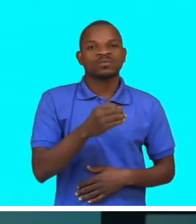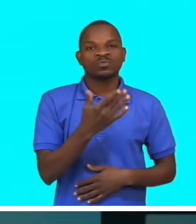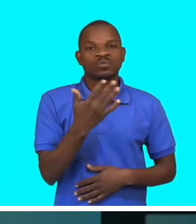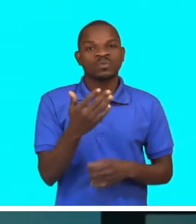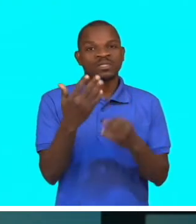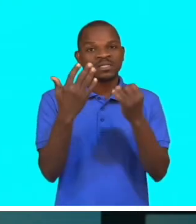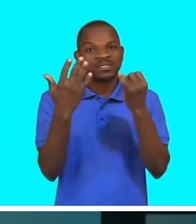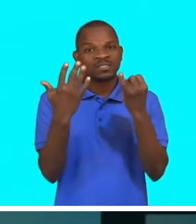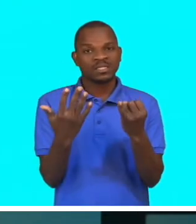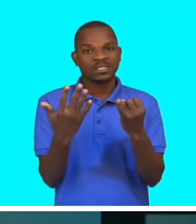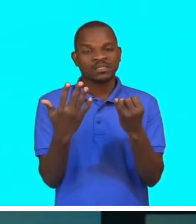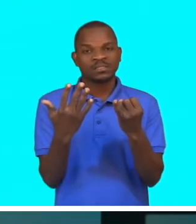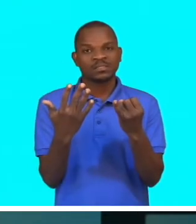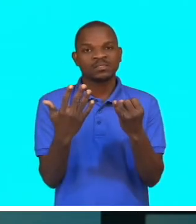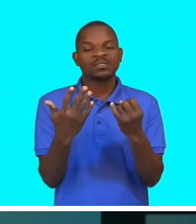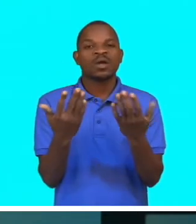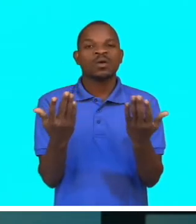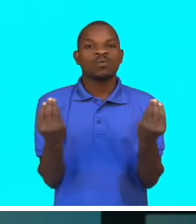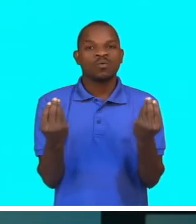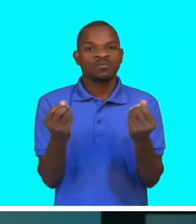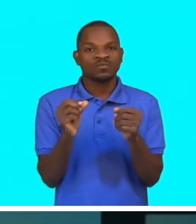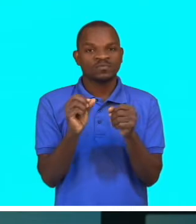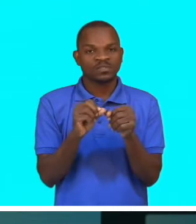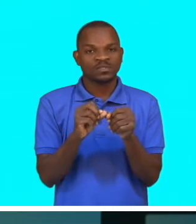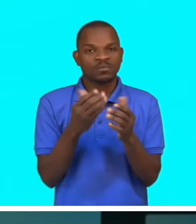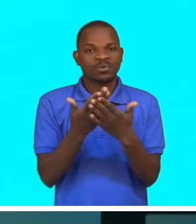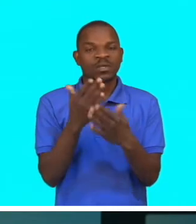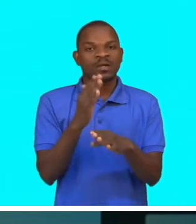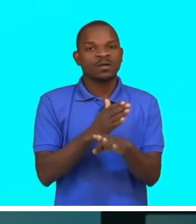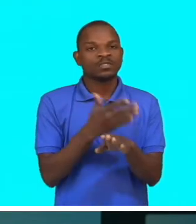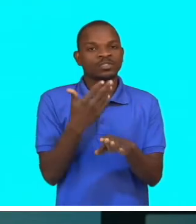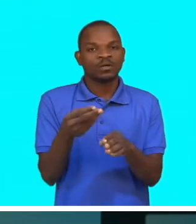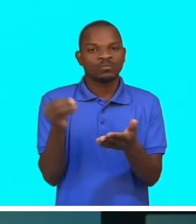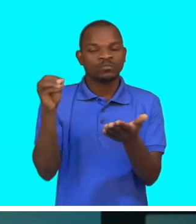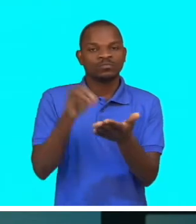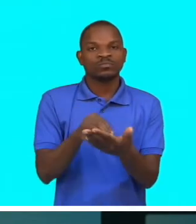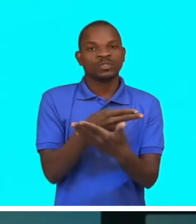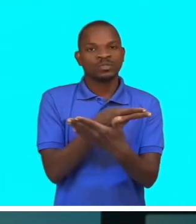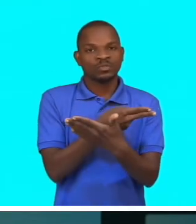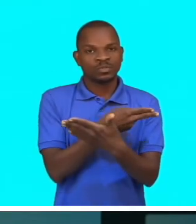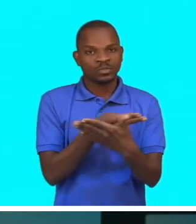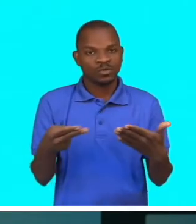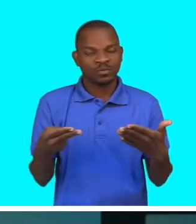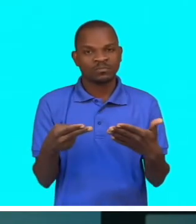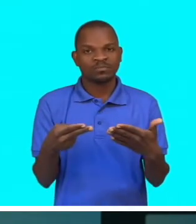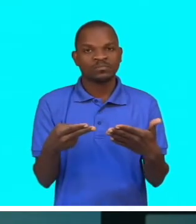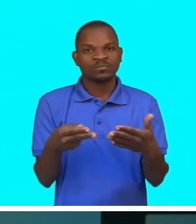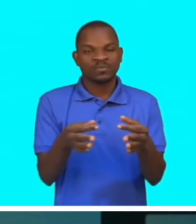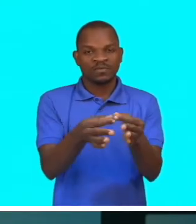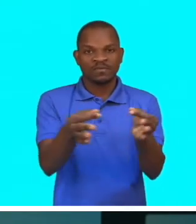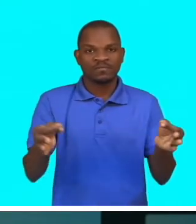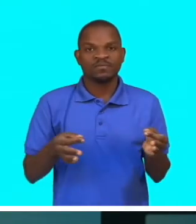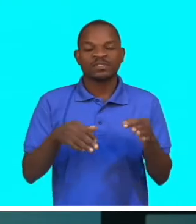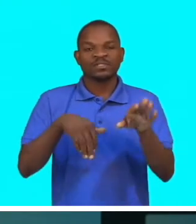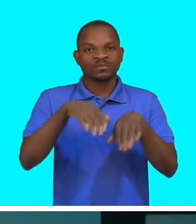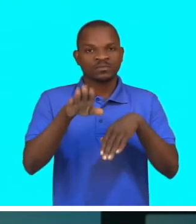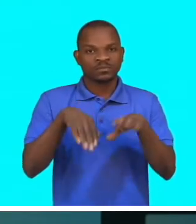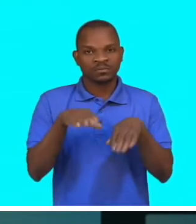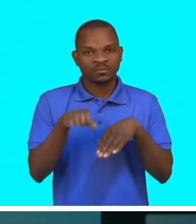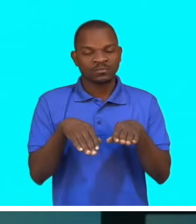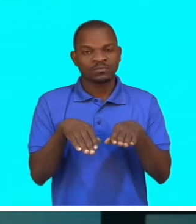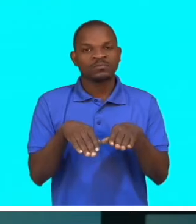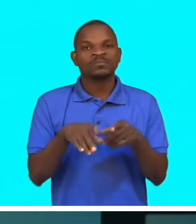número 6 como alternativa, como estava escrito na ficha do jogo.